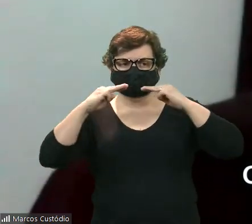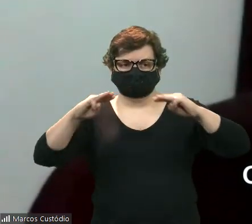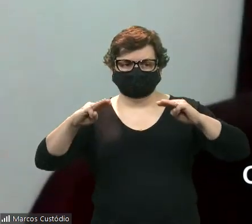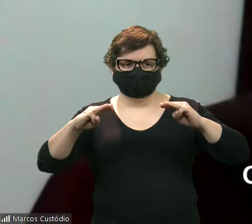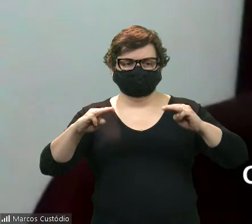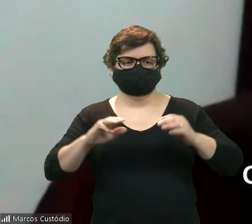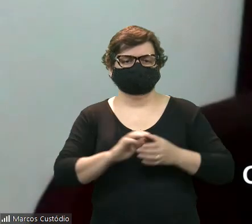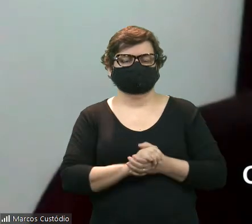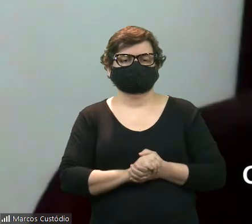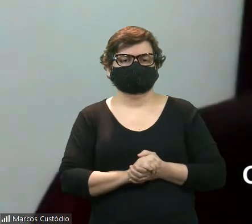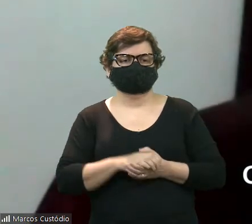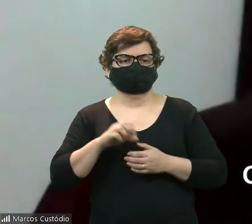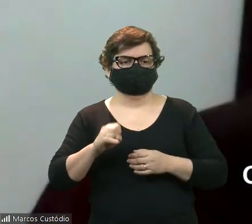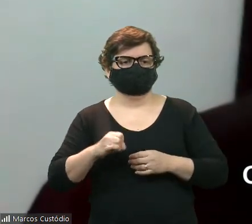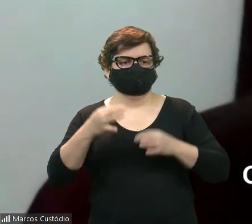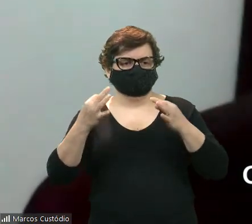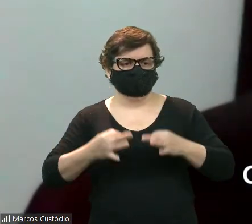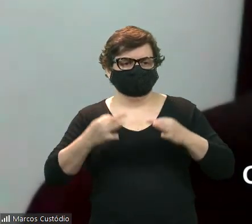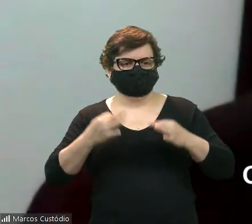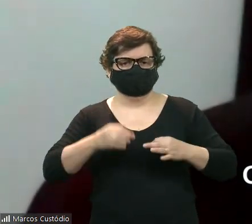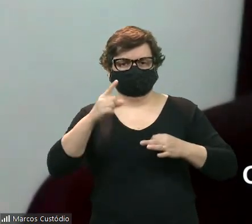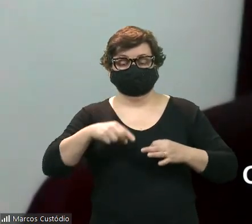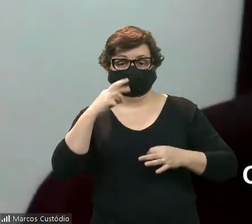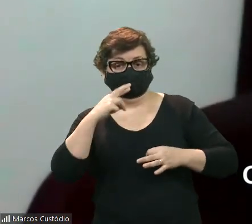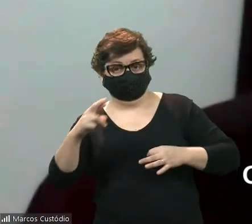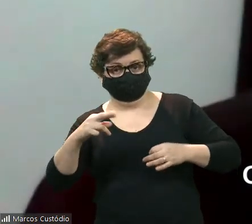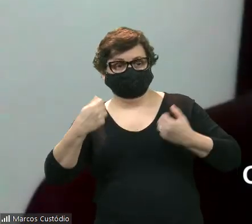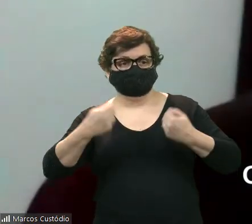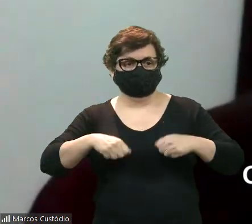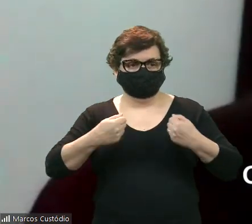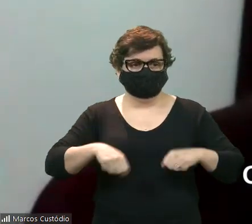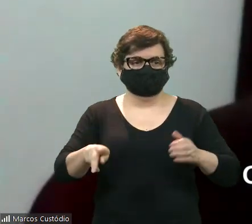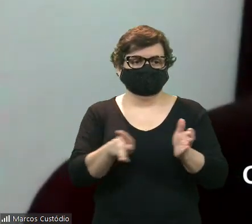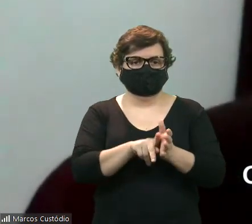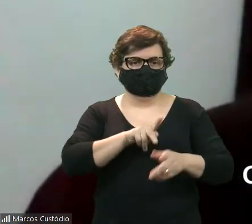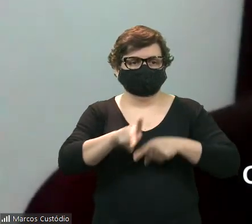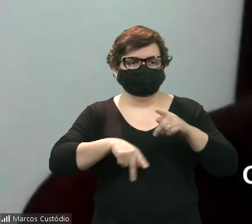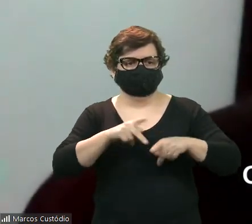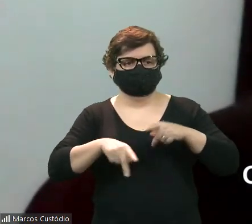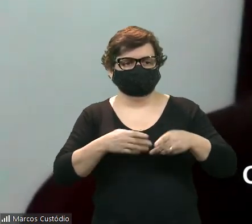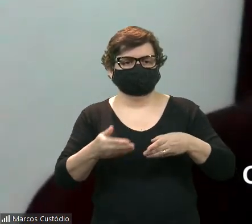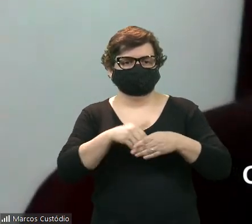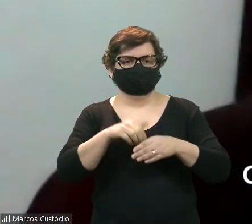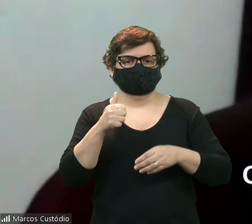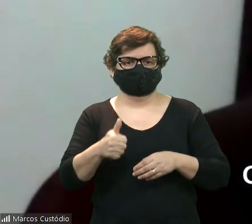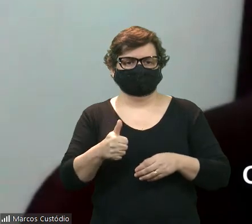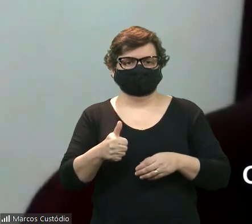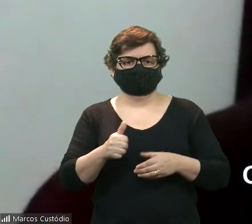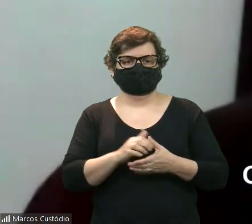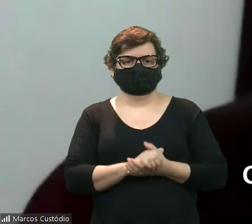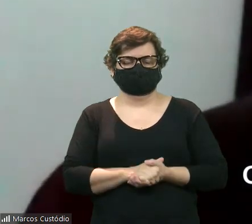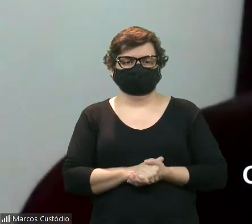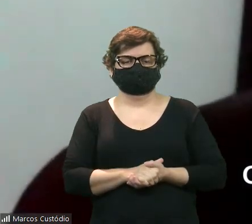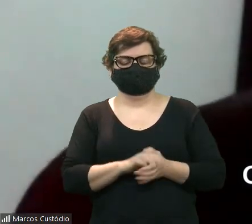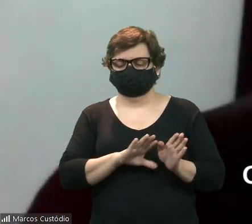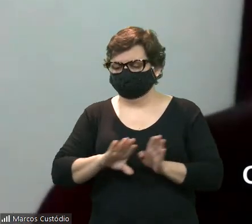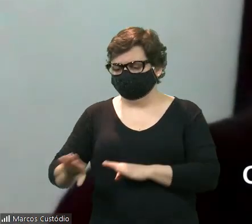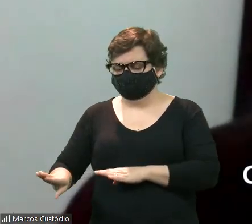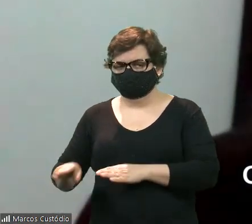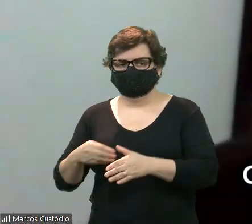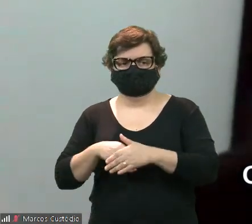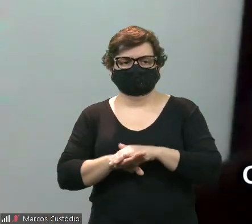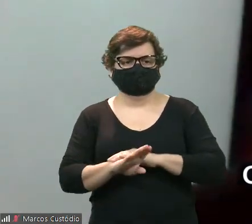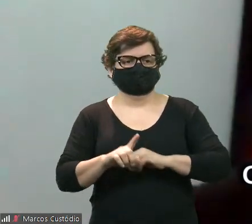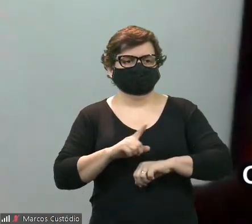se efetivada, é uma resposta a uma necessidade, sobretudo popular. Voto favoravelmente, dispenso a reserva do meu tempo.